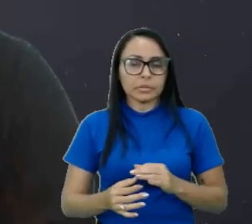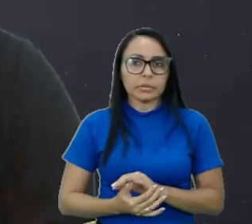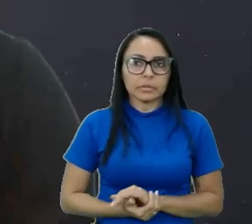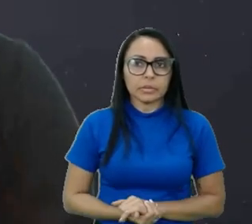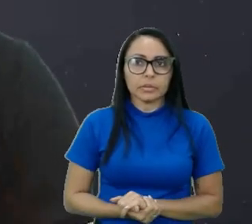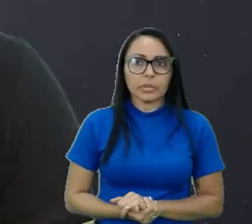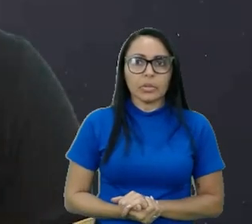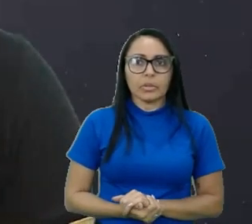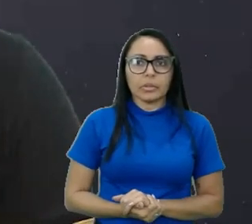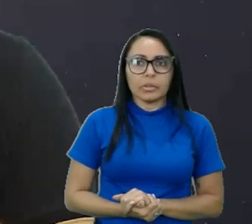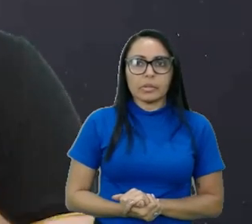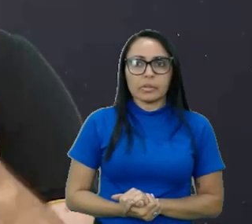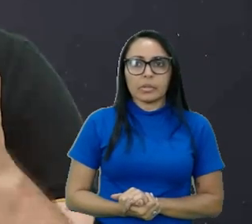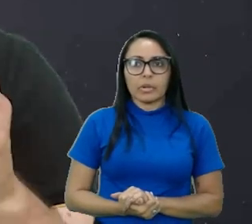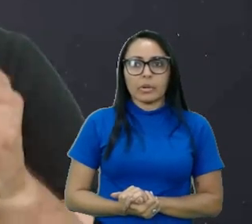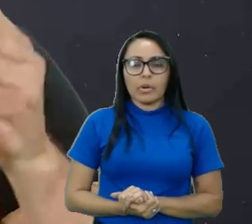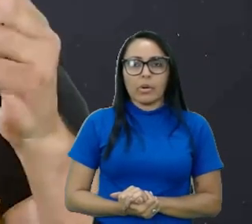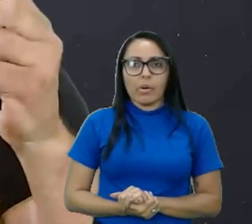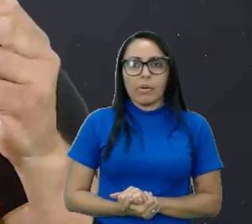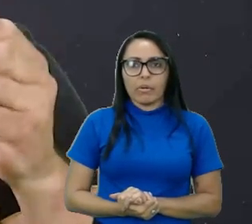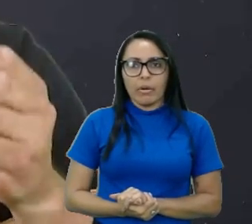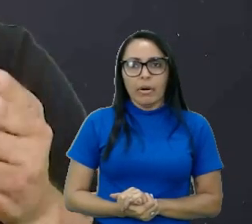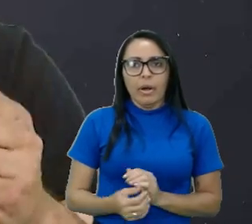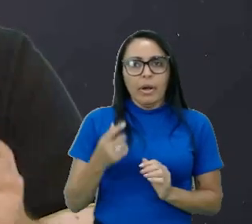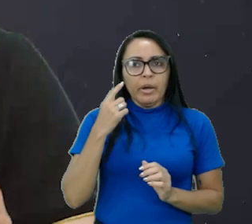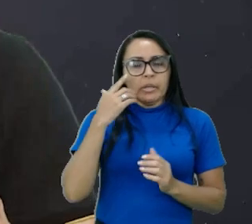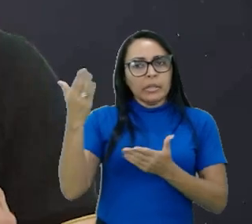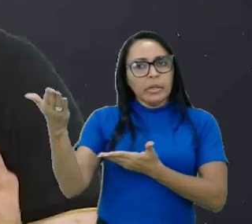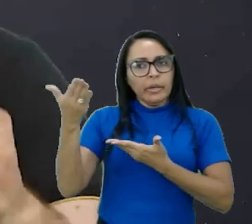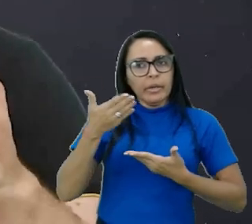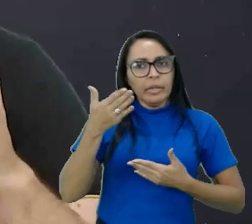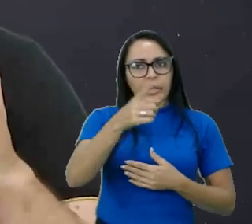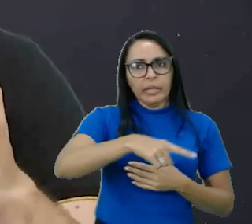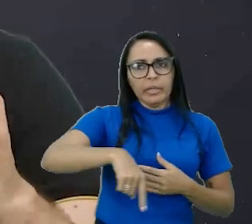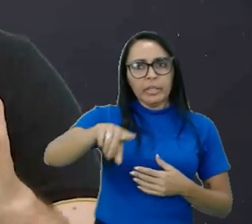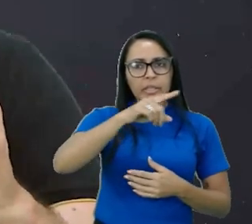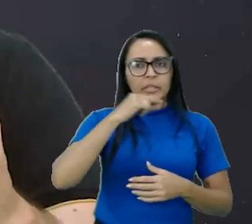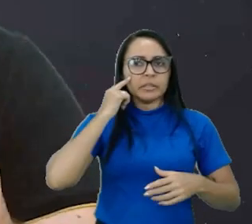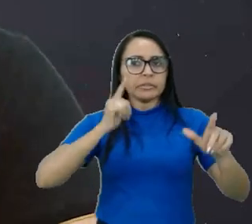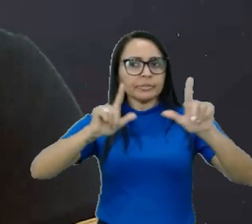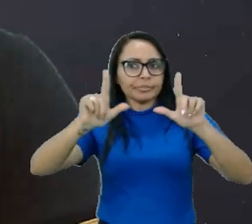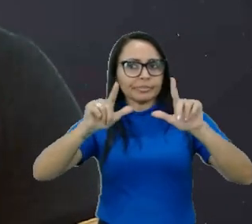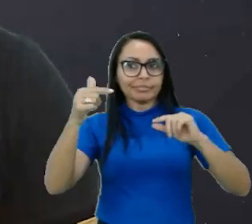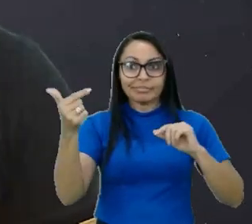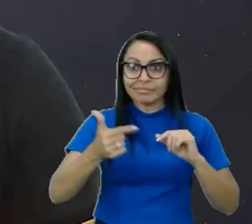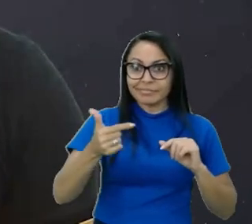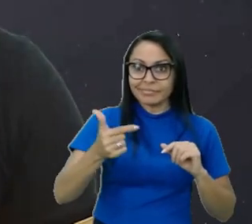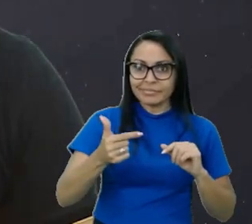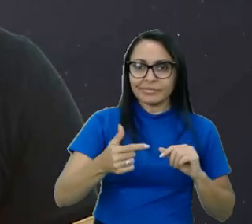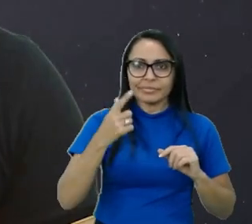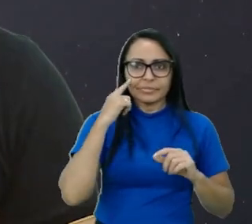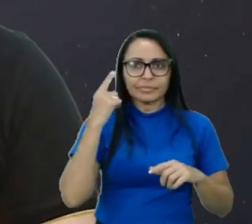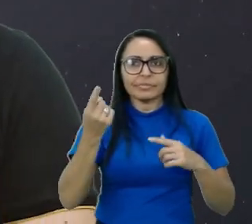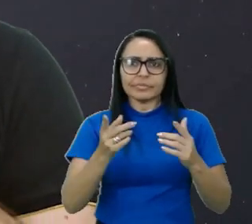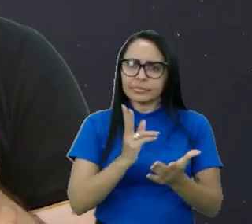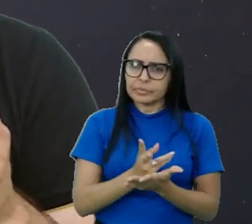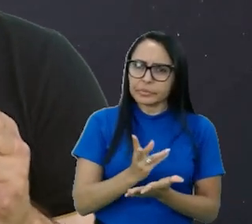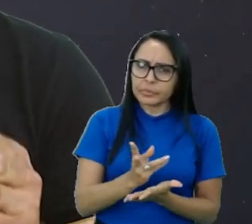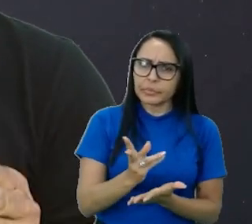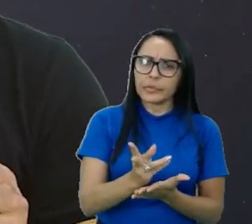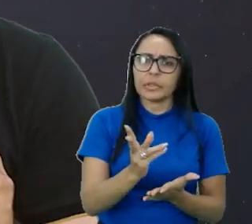como essa daí. E eu convido você exatamente a assistir a minha segunda aula para que a gente dê continuidade